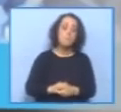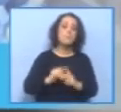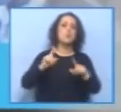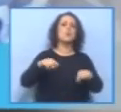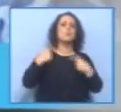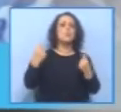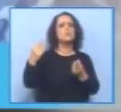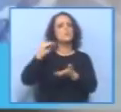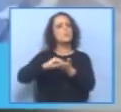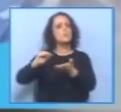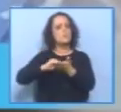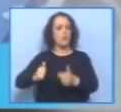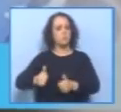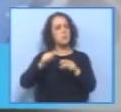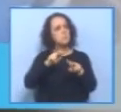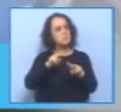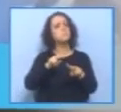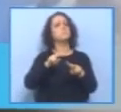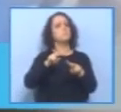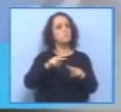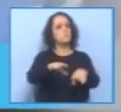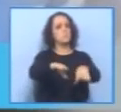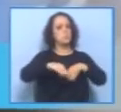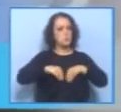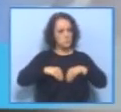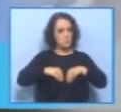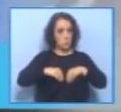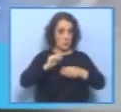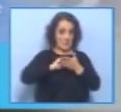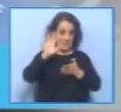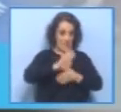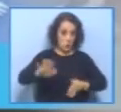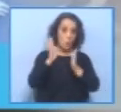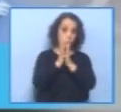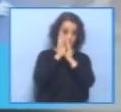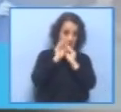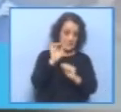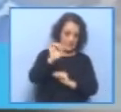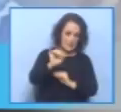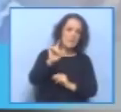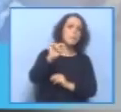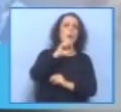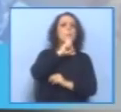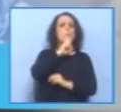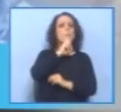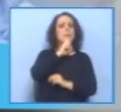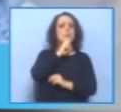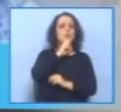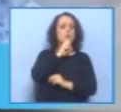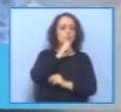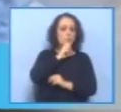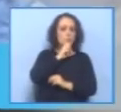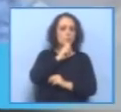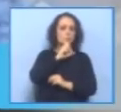e os próprios bispos que estão inseridos no secretariado acabaram, na Conferência Episcopal para a Catequese, acabaram